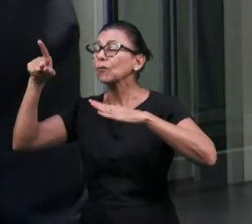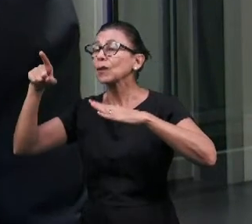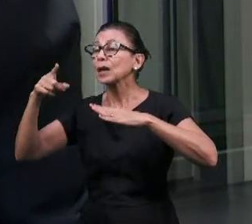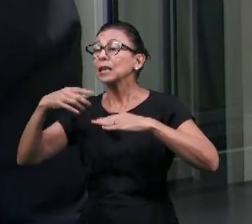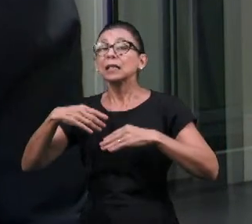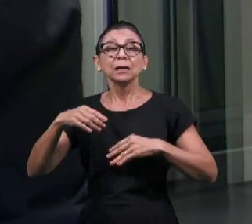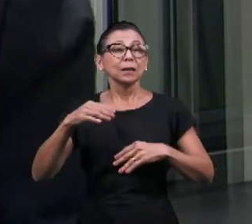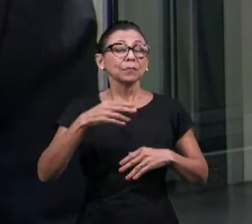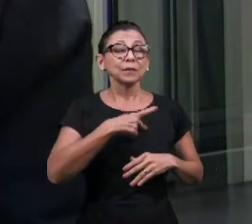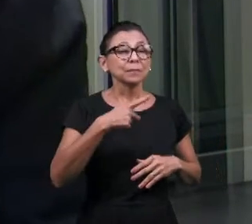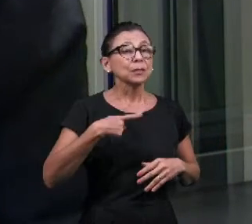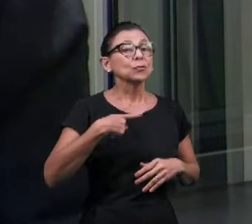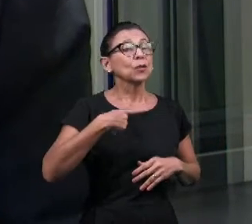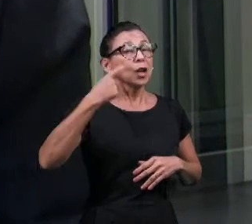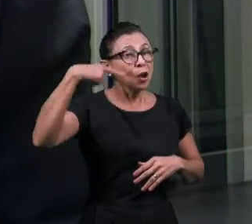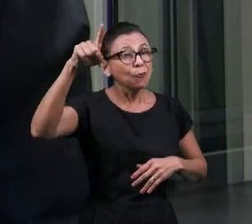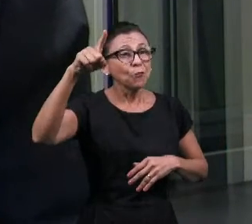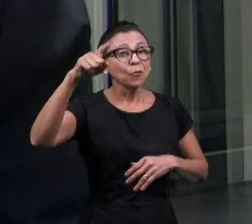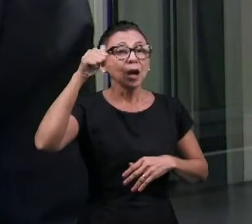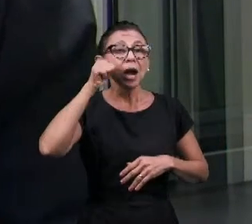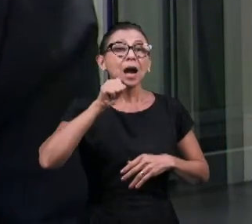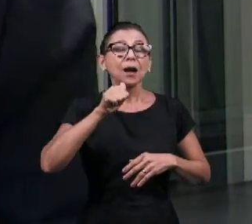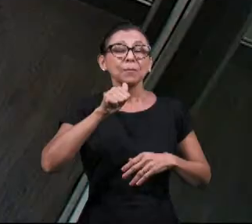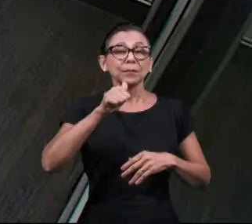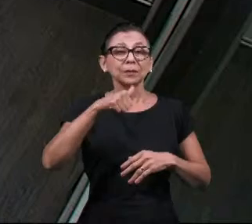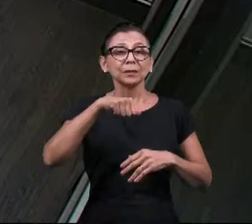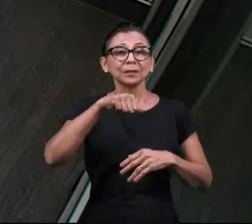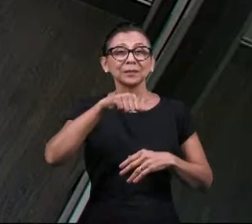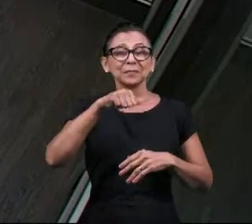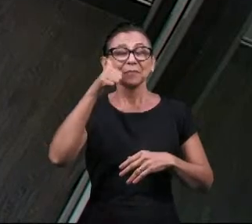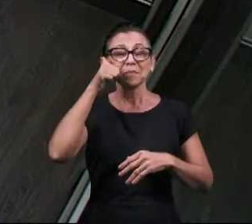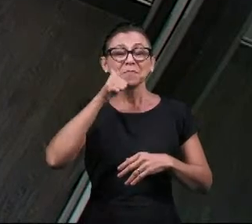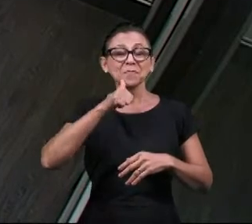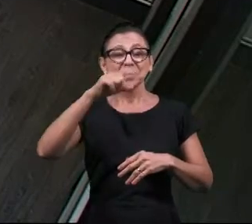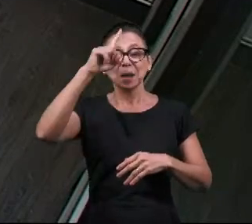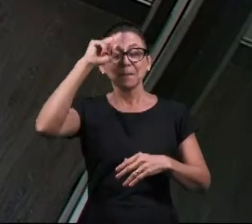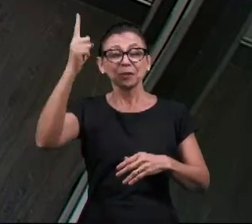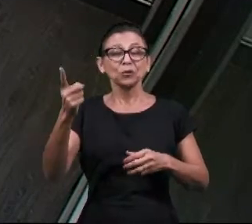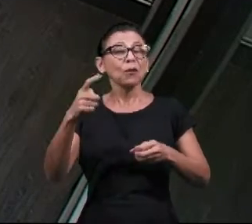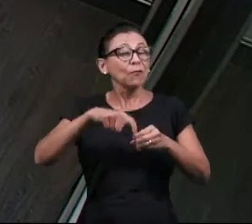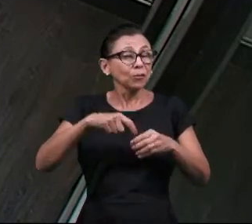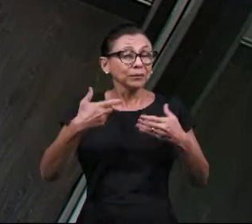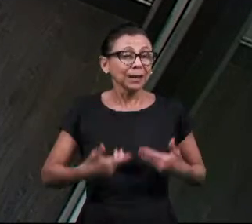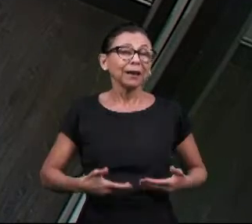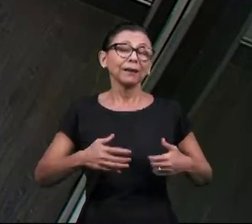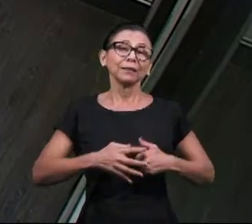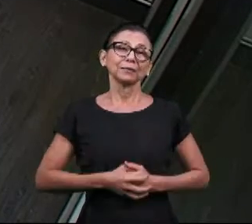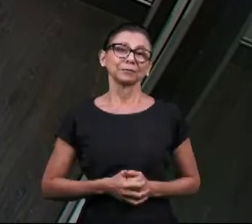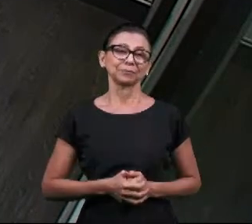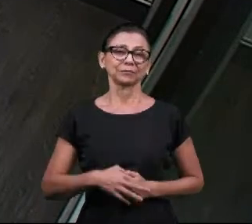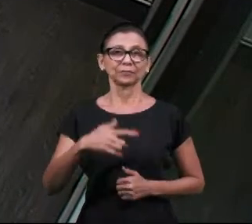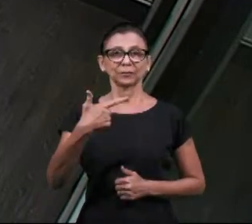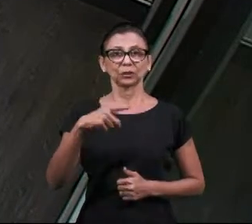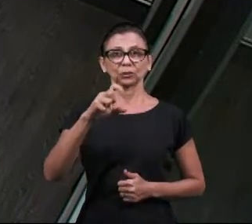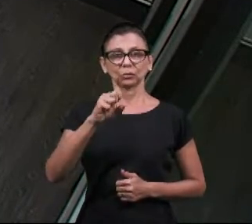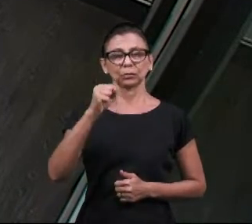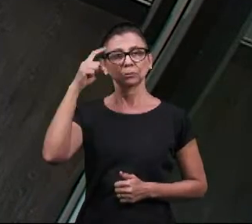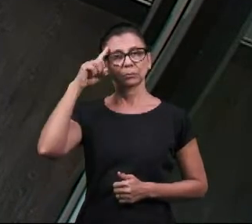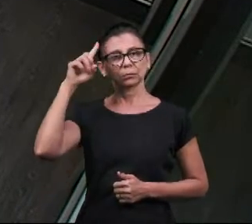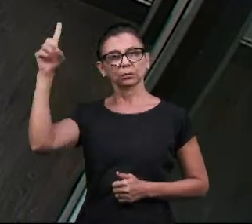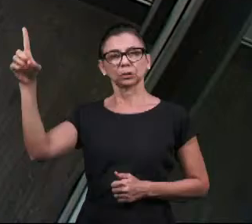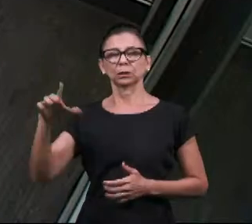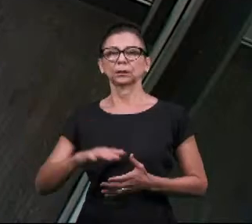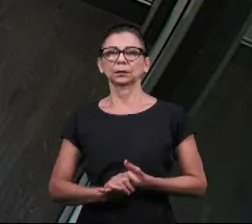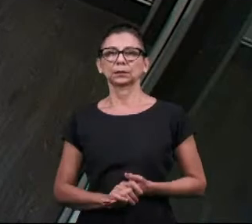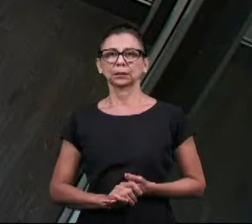voltar. Só nessa obra mesmo. É algo assim, 28 dias, uma estrutura